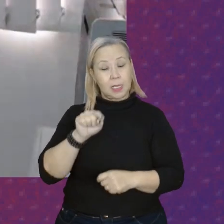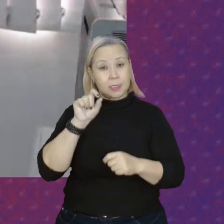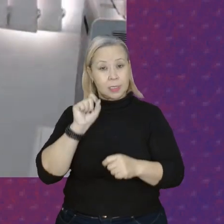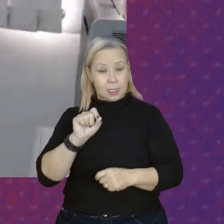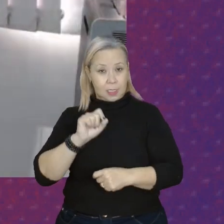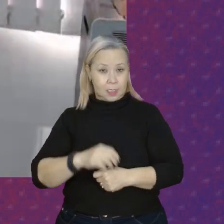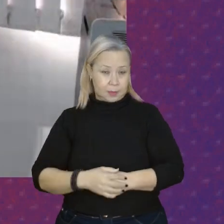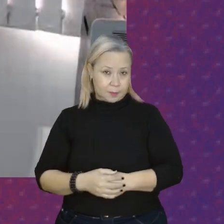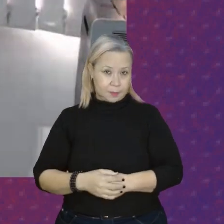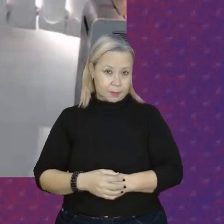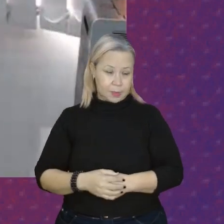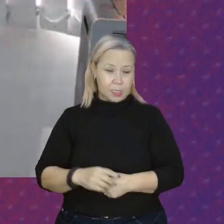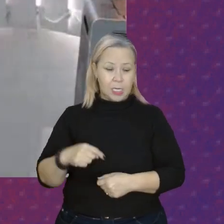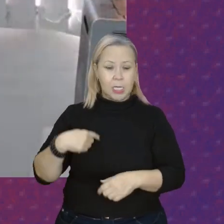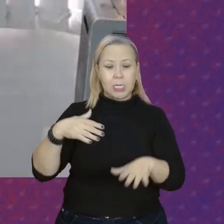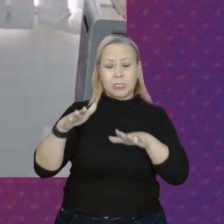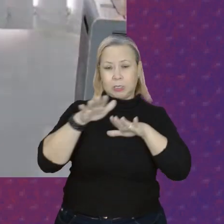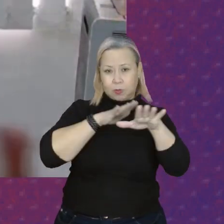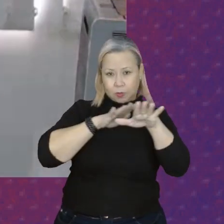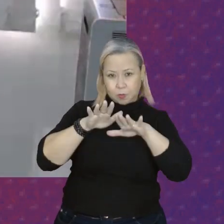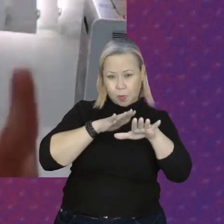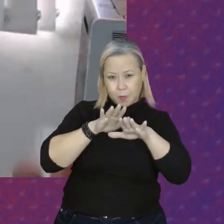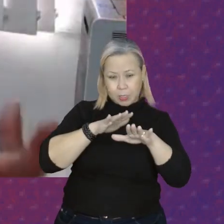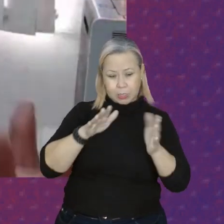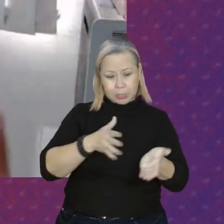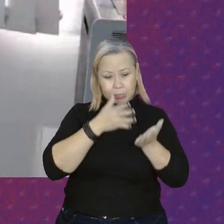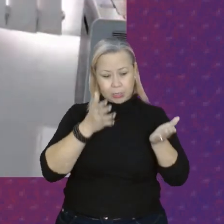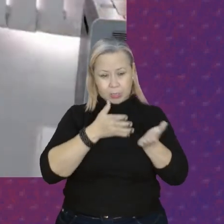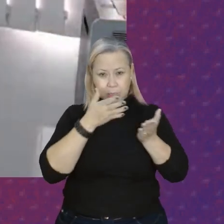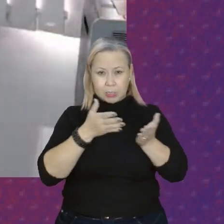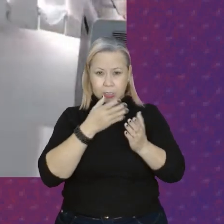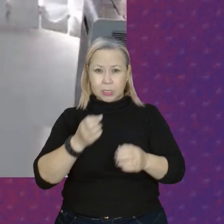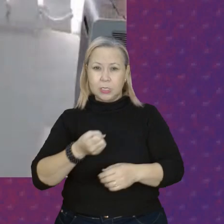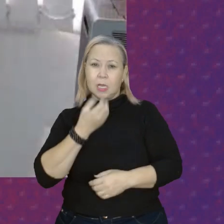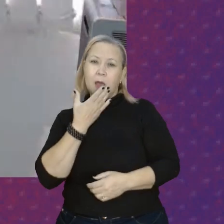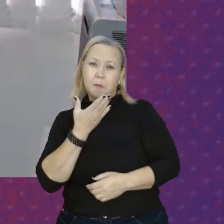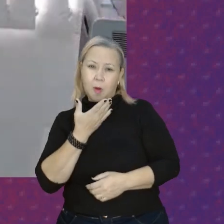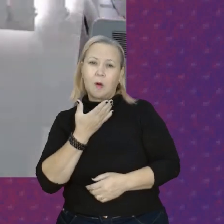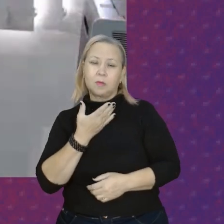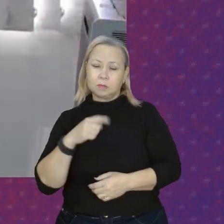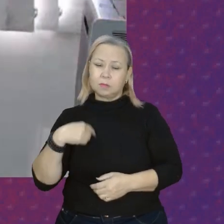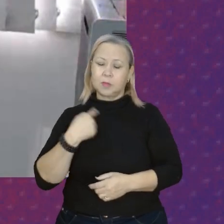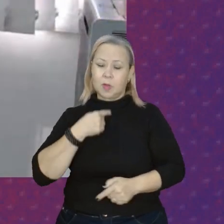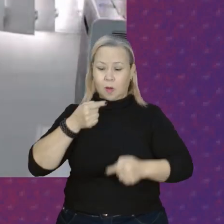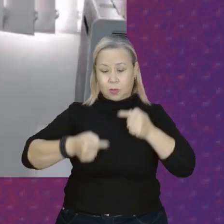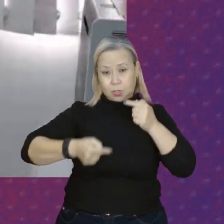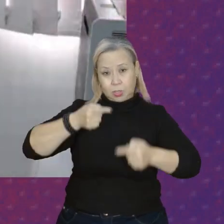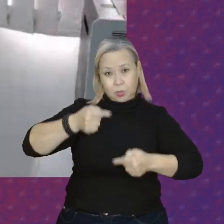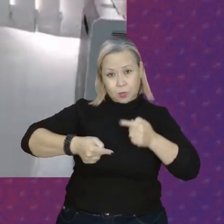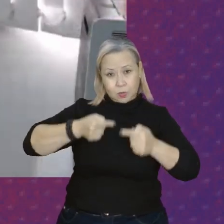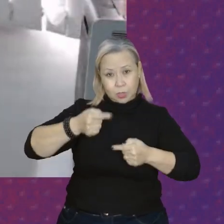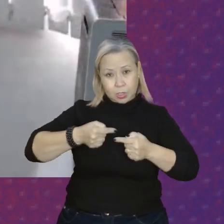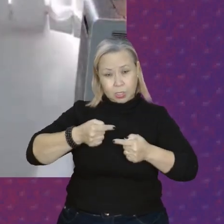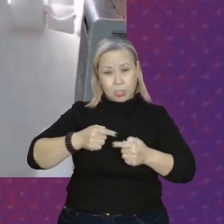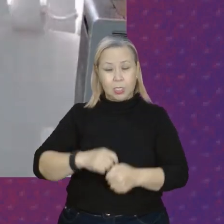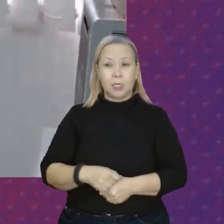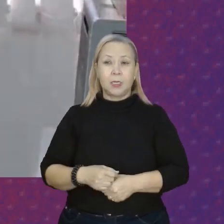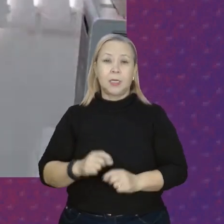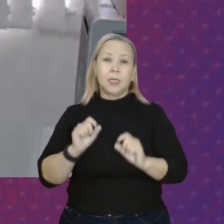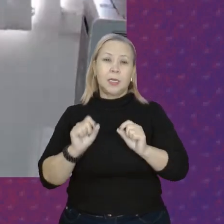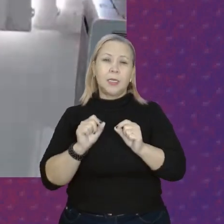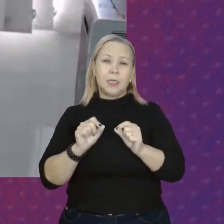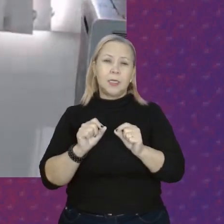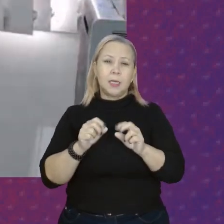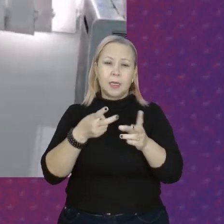que nos mobilize e que vale a pena discutirmos e encamparmos mesmo